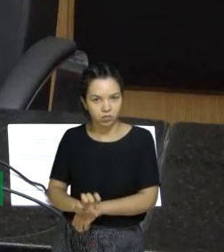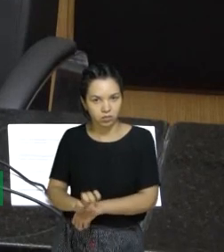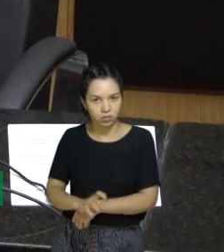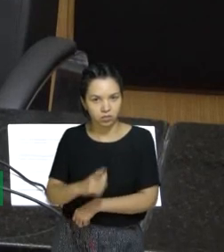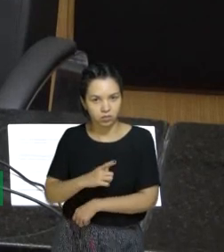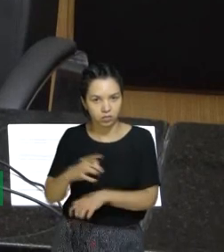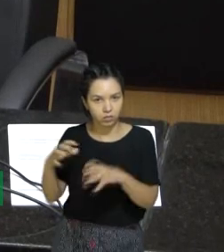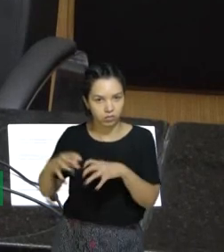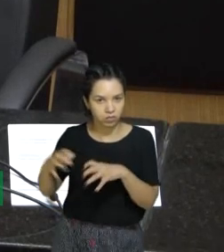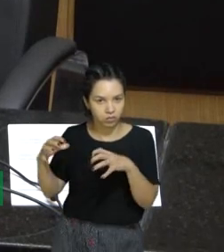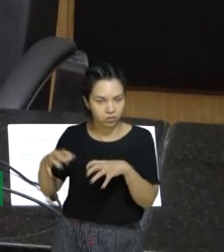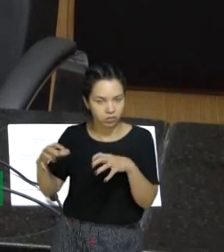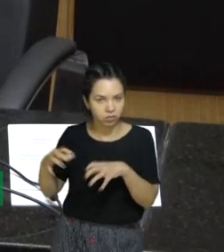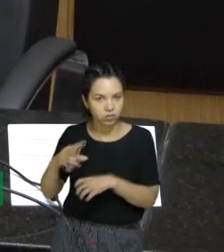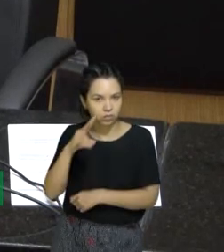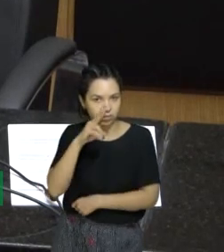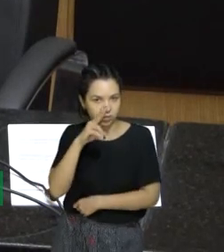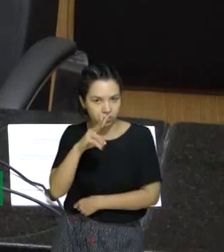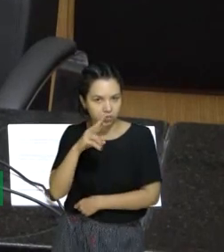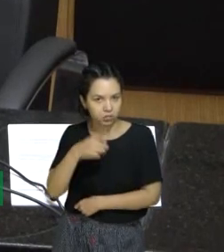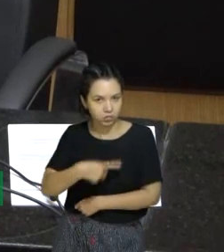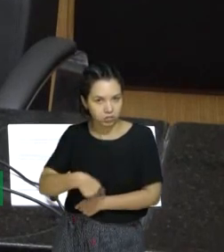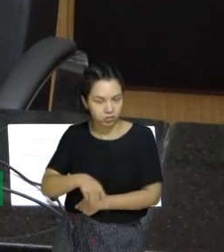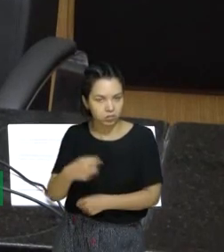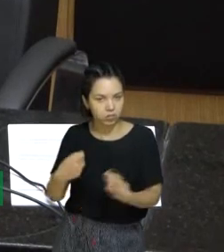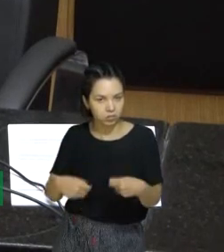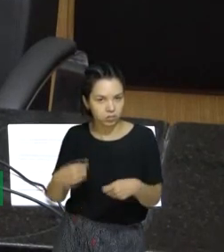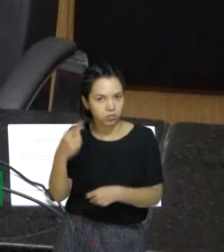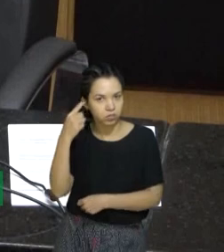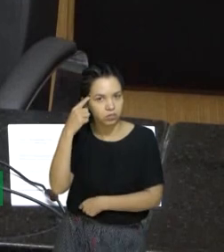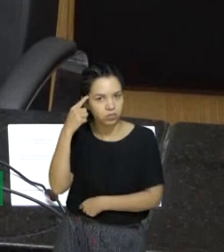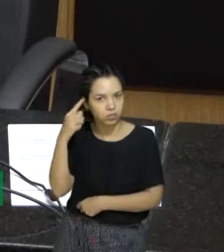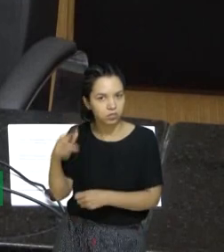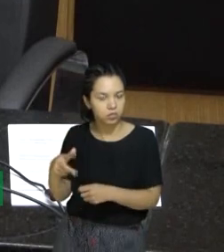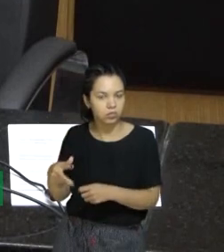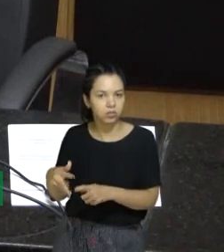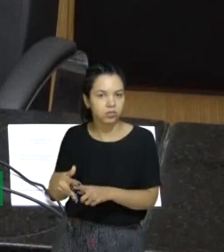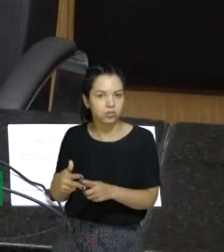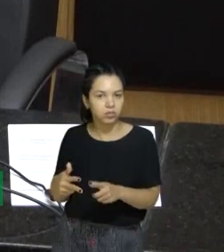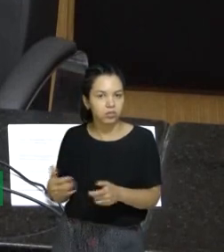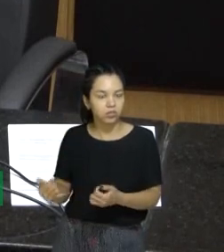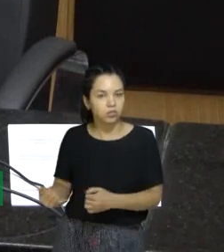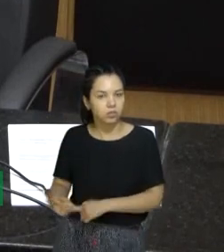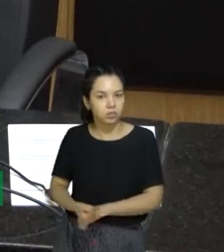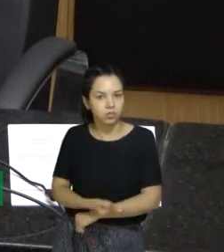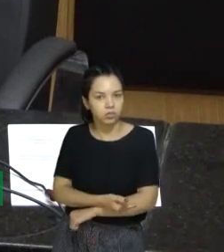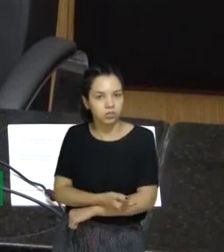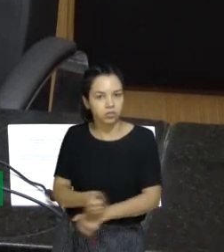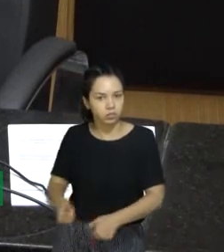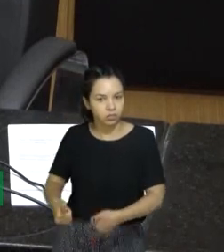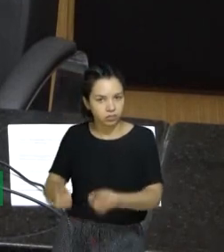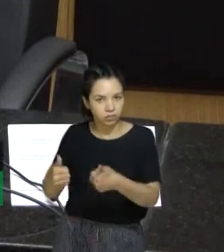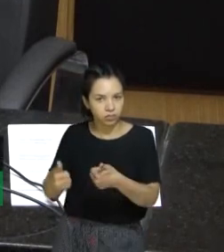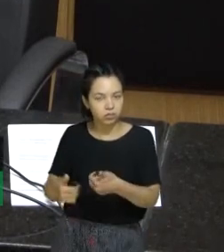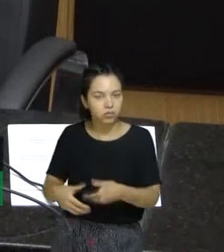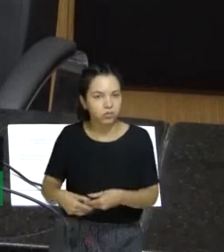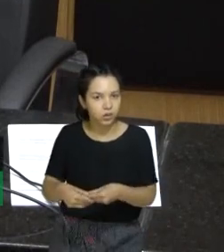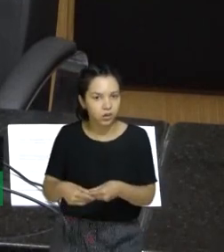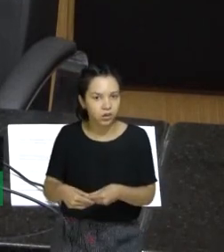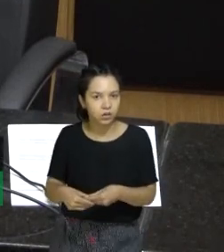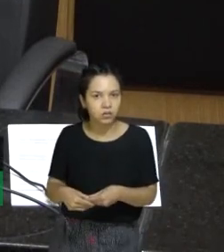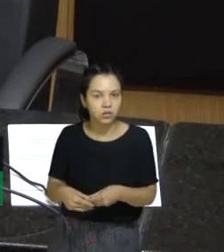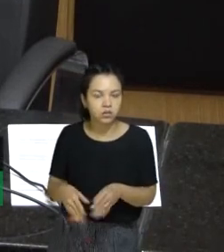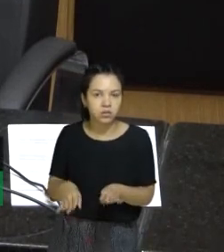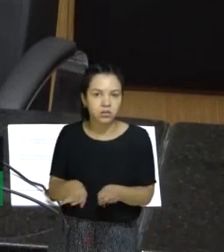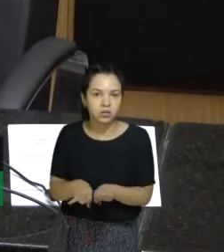muito forte, e é hora de pensar na recuperação da infraestrutura, deputado Pedrão, eu lhe cumprimento por isso, mas também